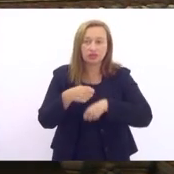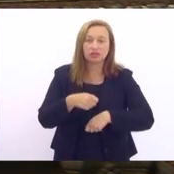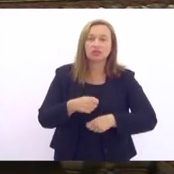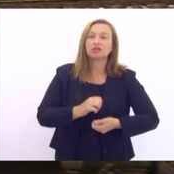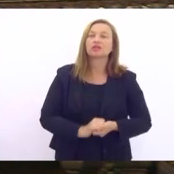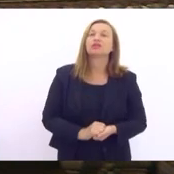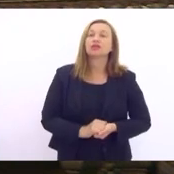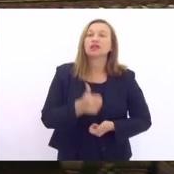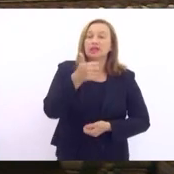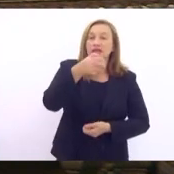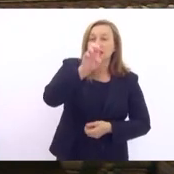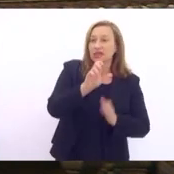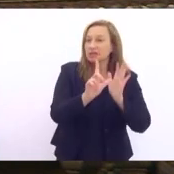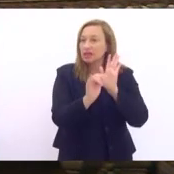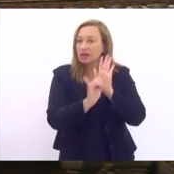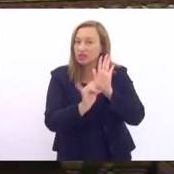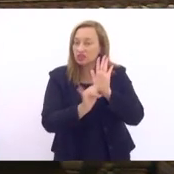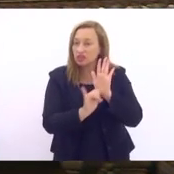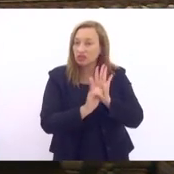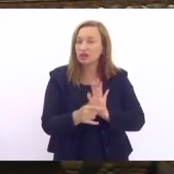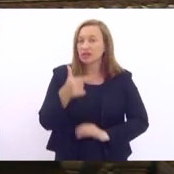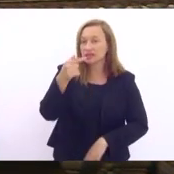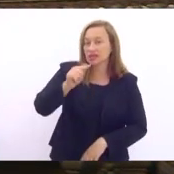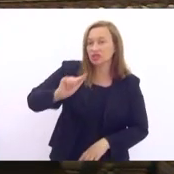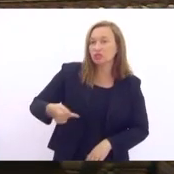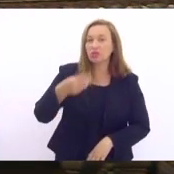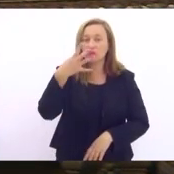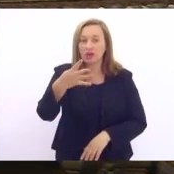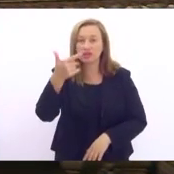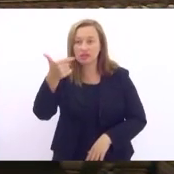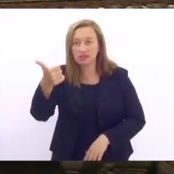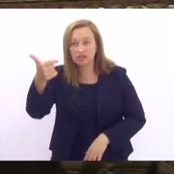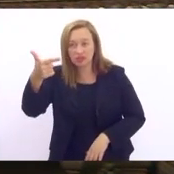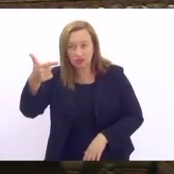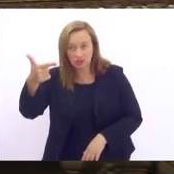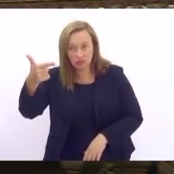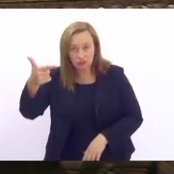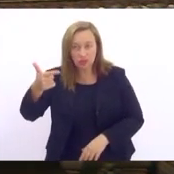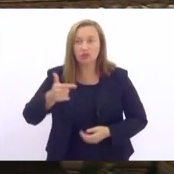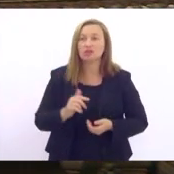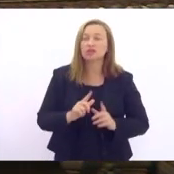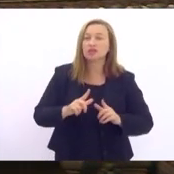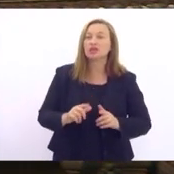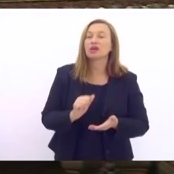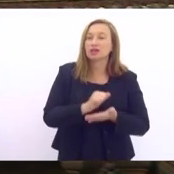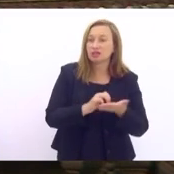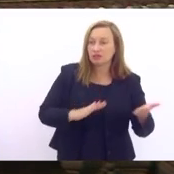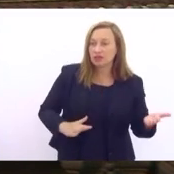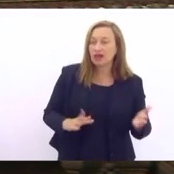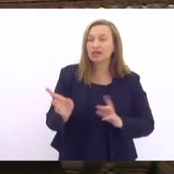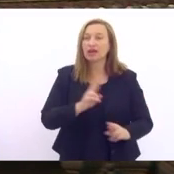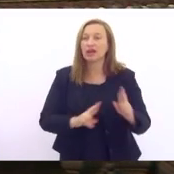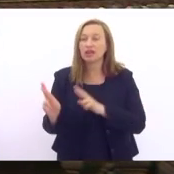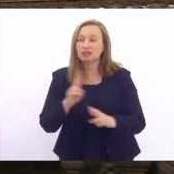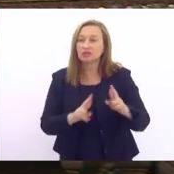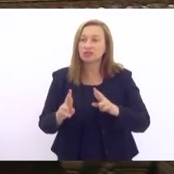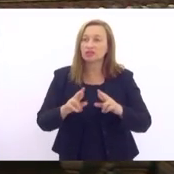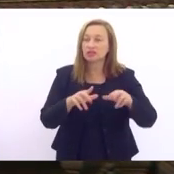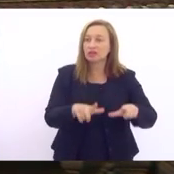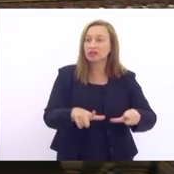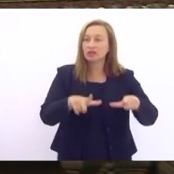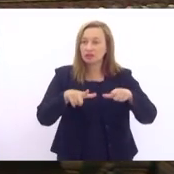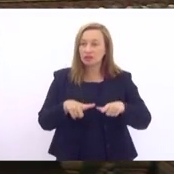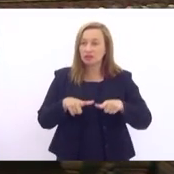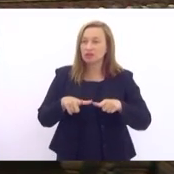de 7.402 atos específicos relativos a nomeações e exonerações de